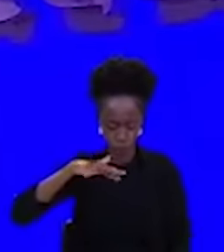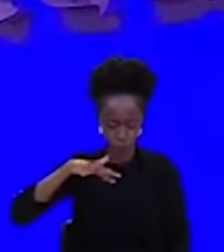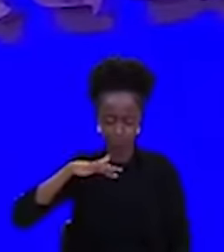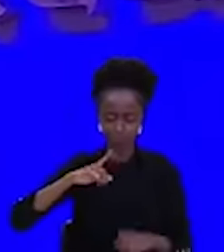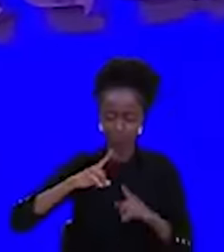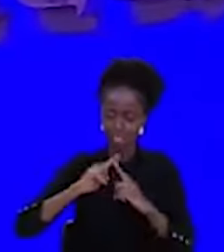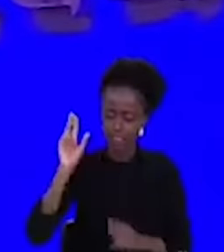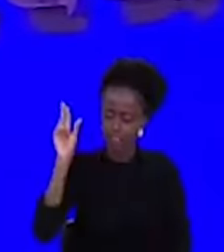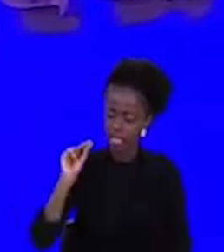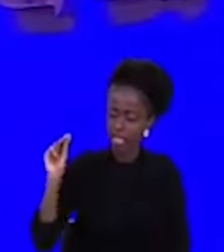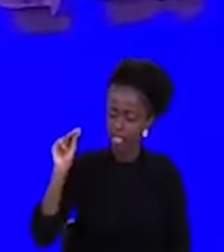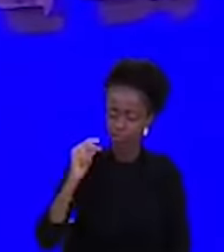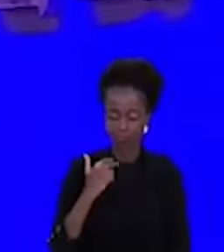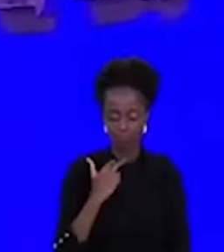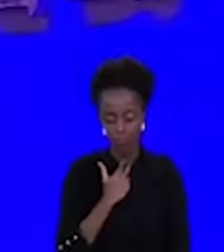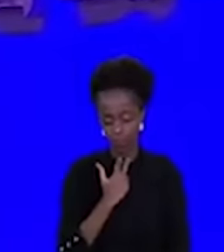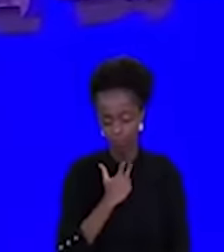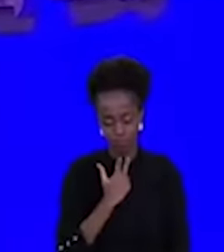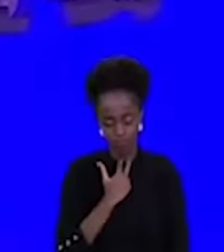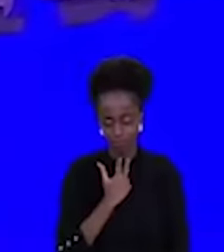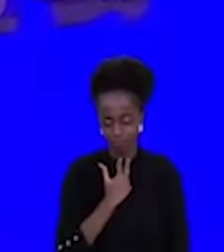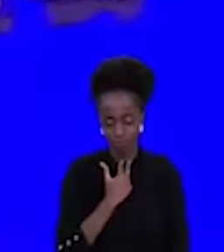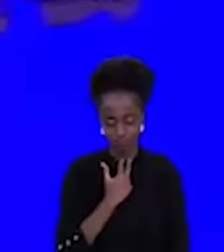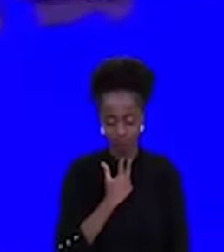mas não podemos enganar a ti.